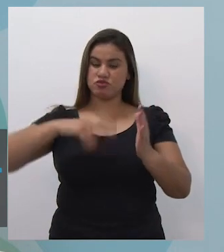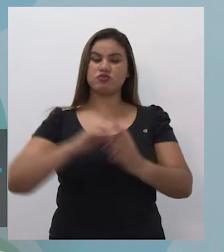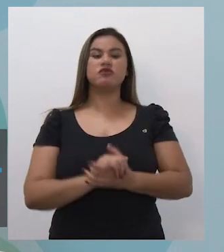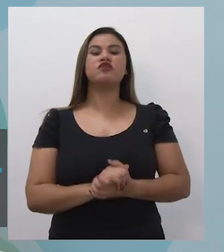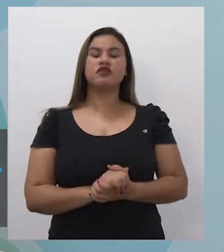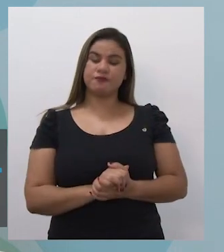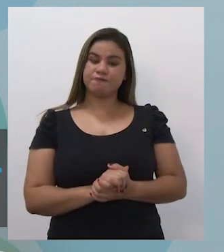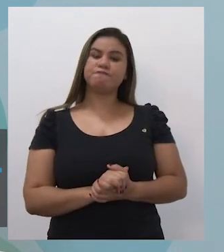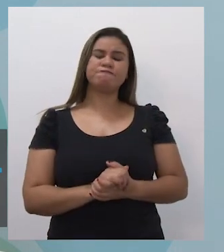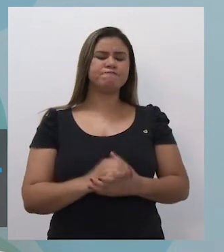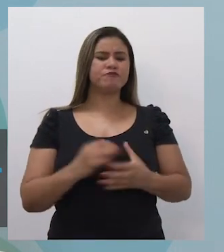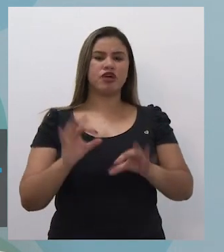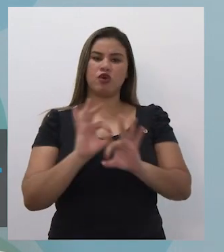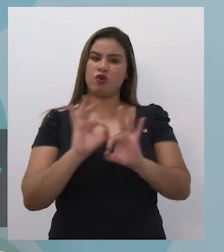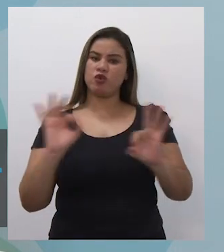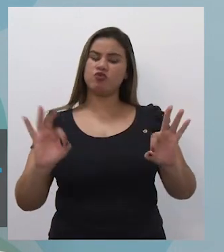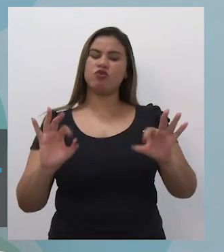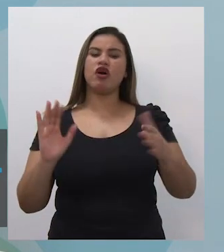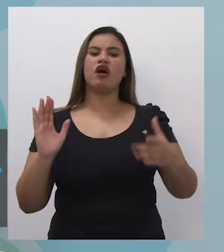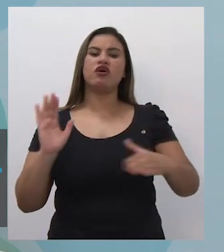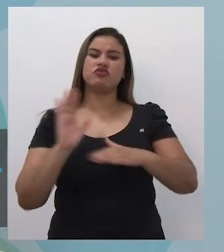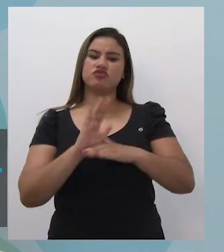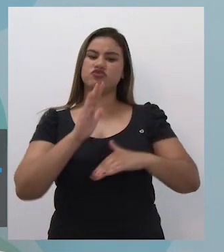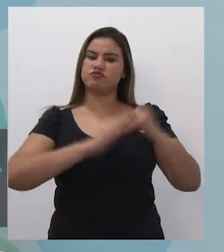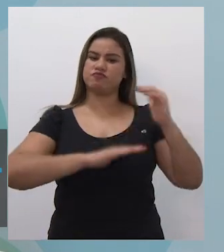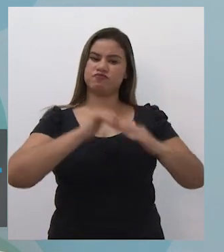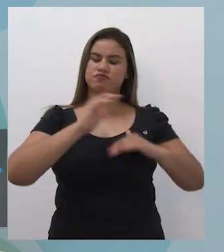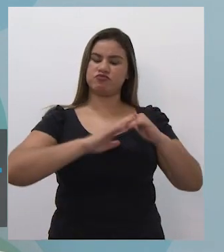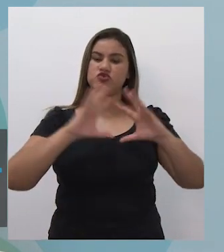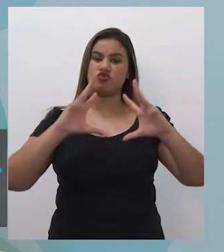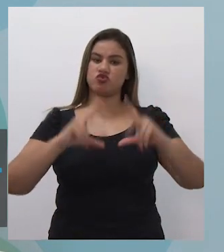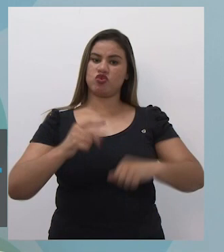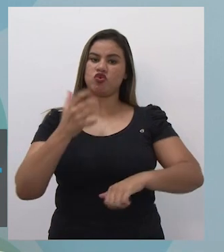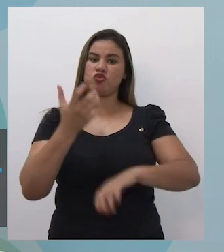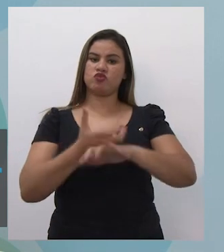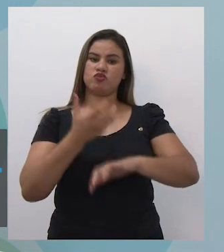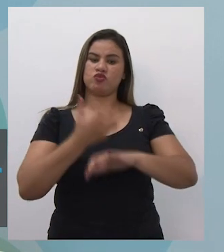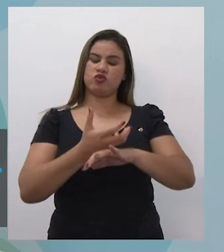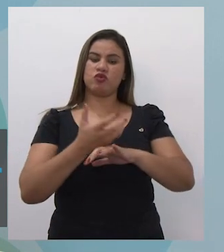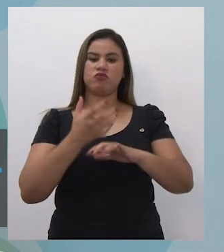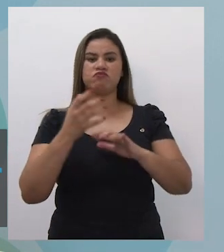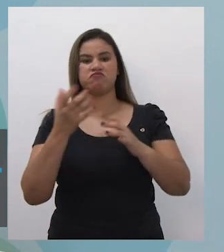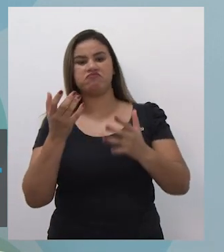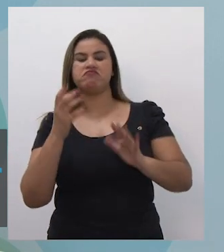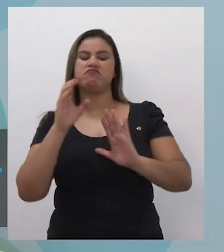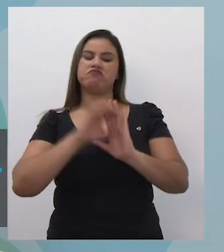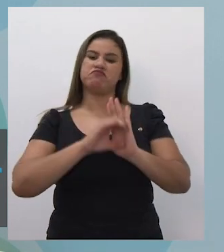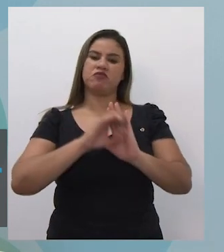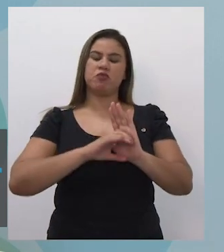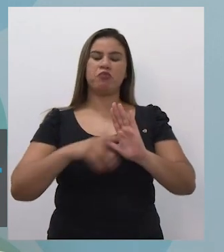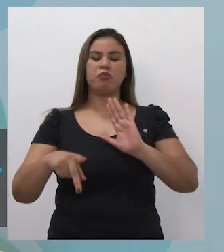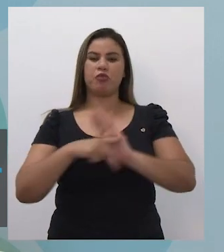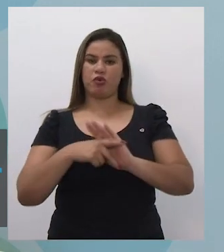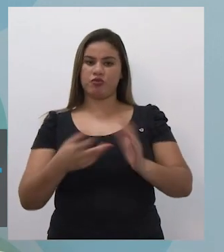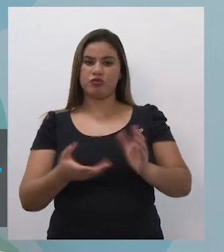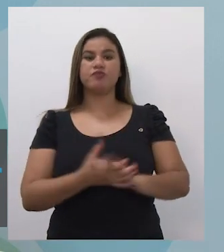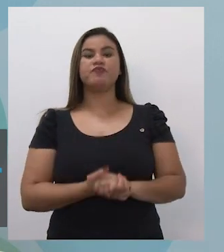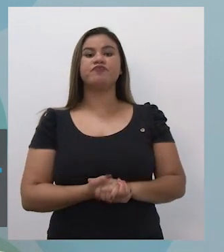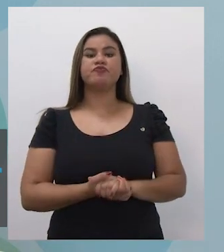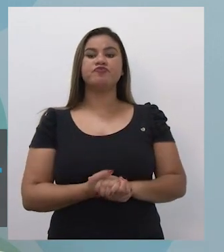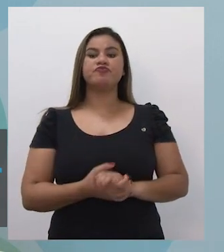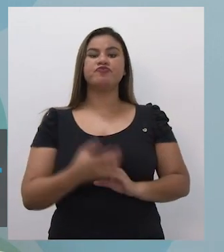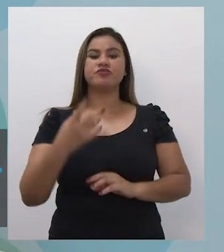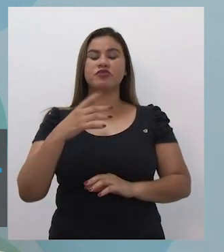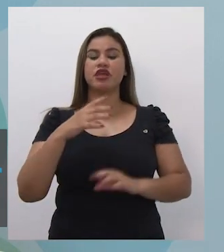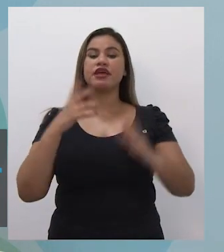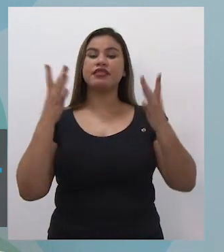com certeza é uma forma de articular as habilidades de todos os componentes da área. A professora Sara fala do trabalho com